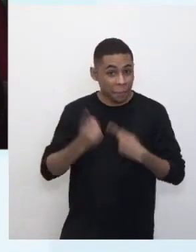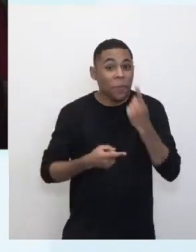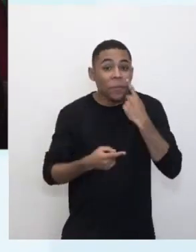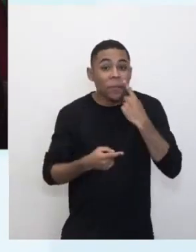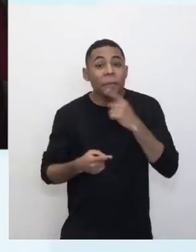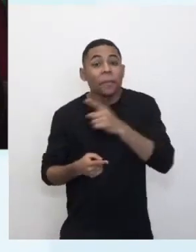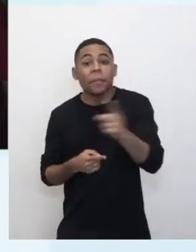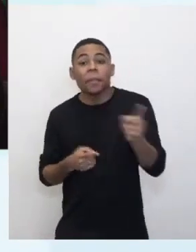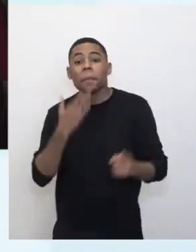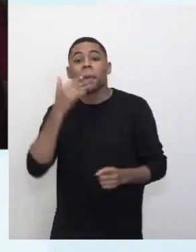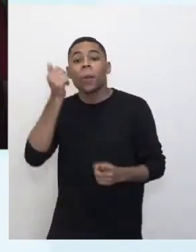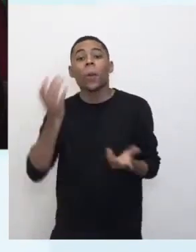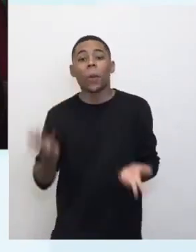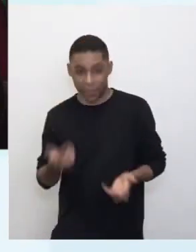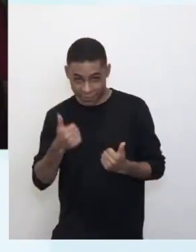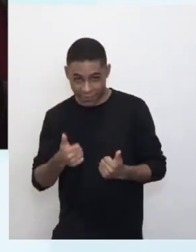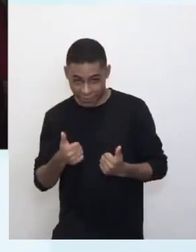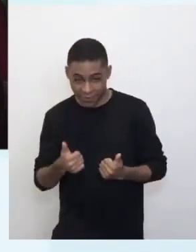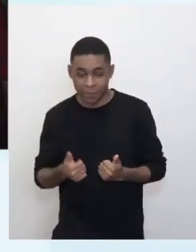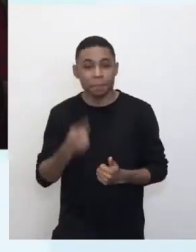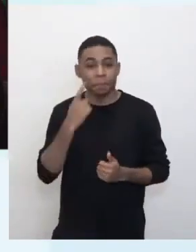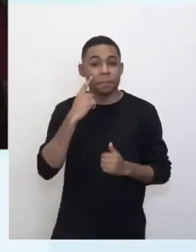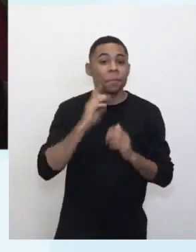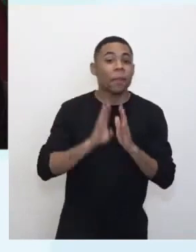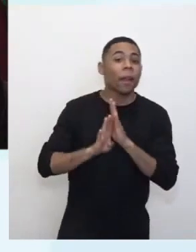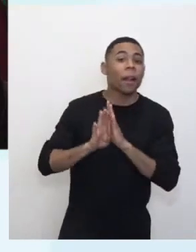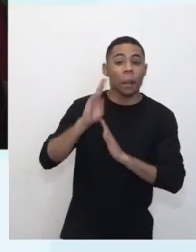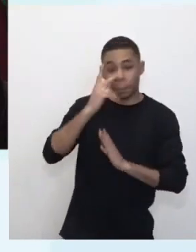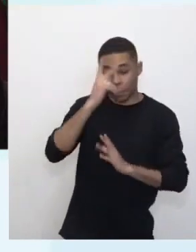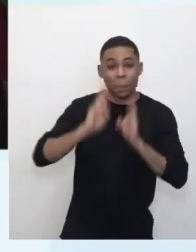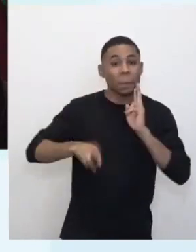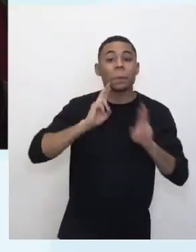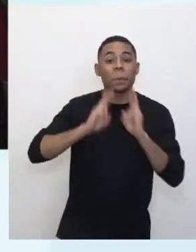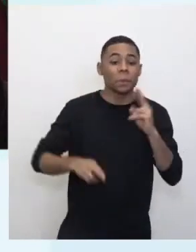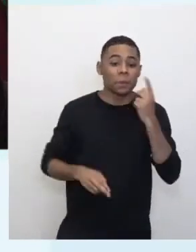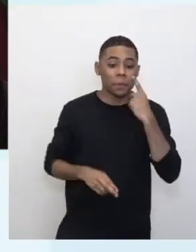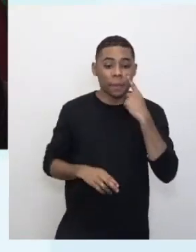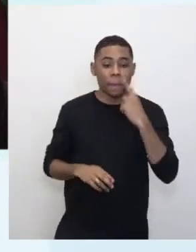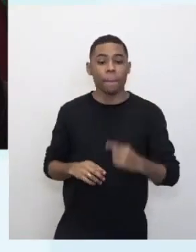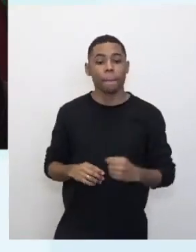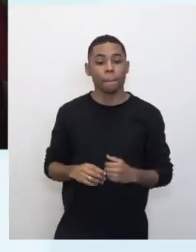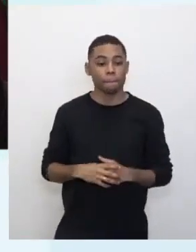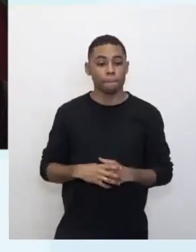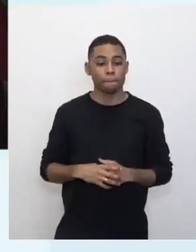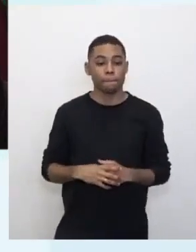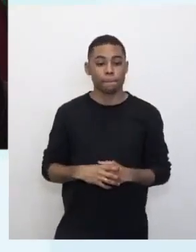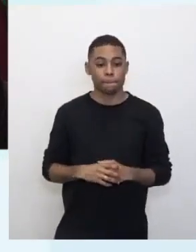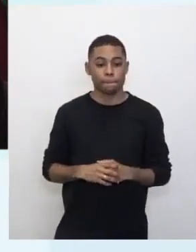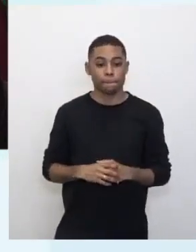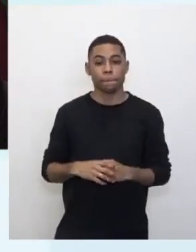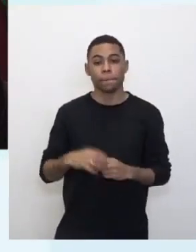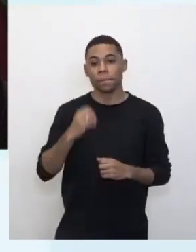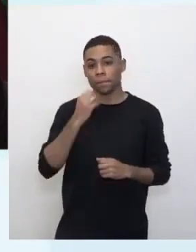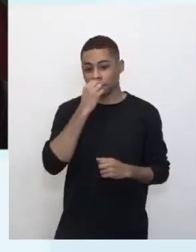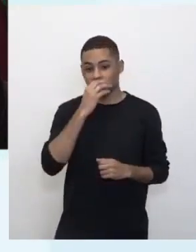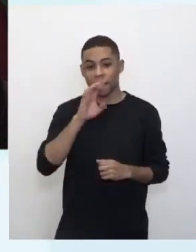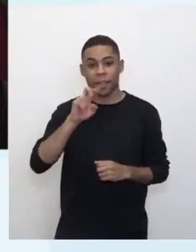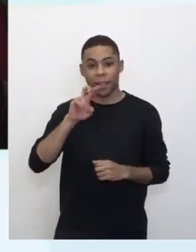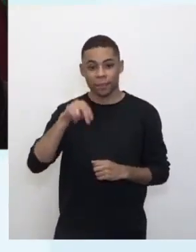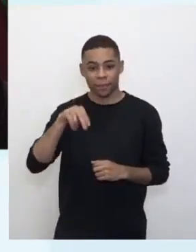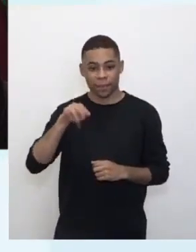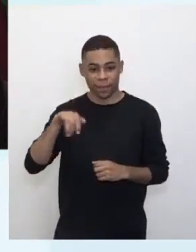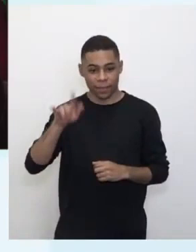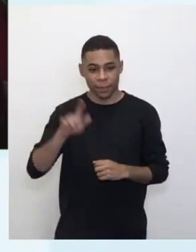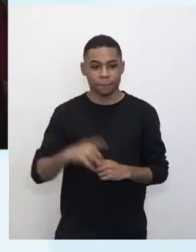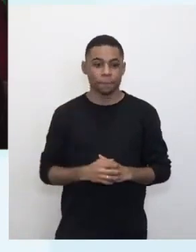Certo? Vamos ver se está subindo. O pessoal da EJA. Good evening aí. Good evening, ok. Good evening. A Roseli falou